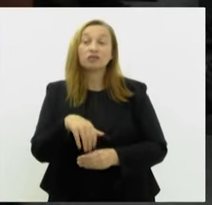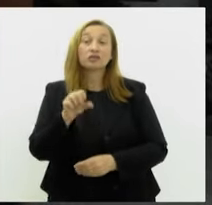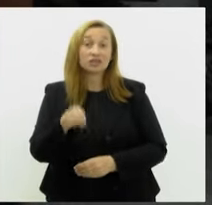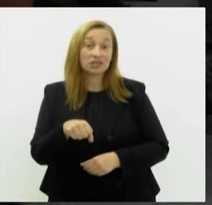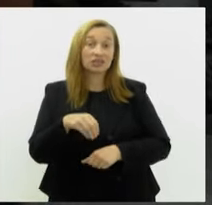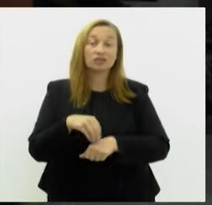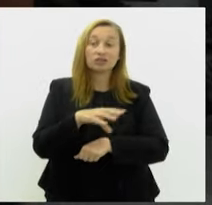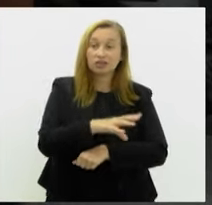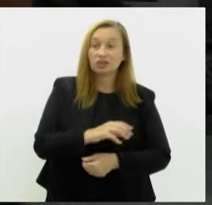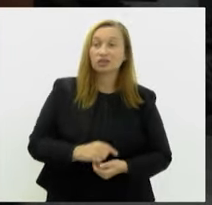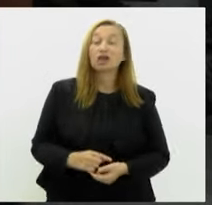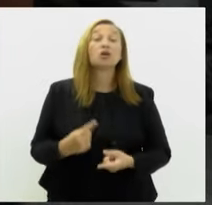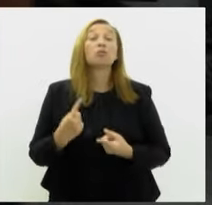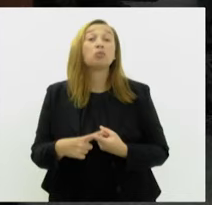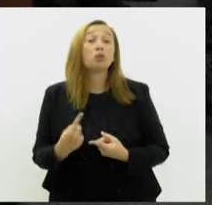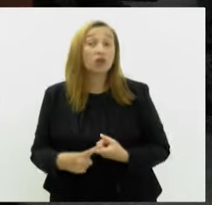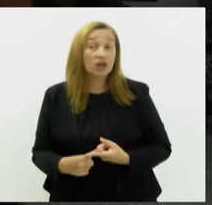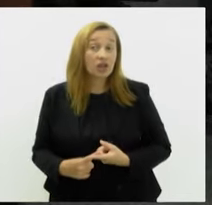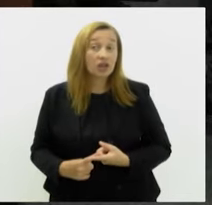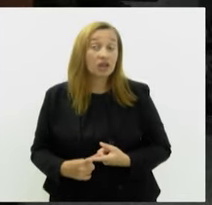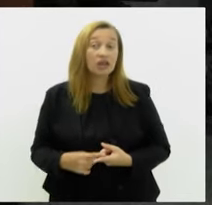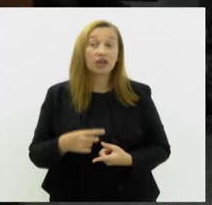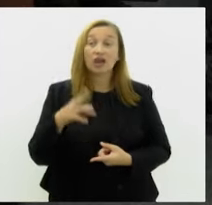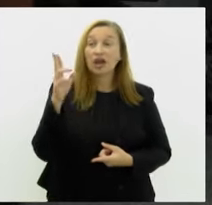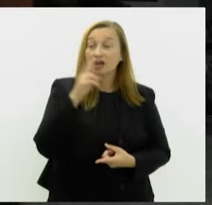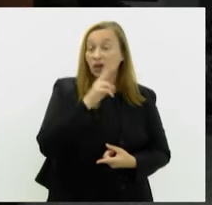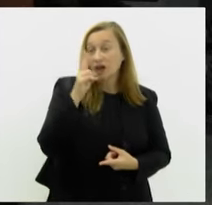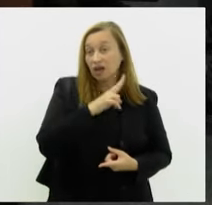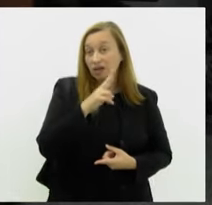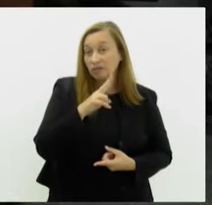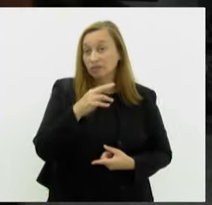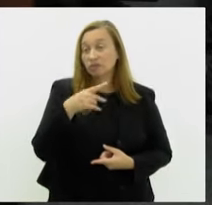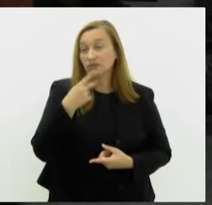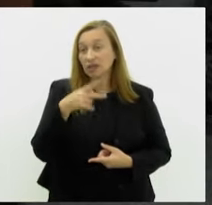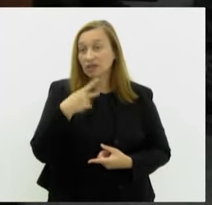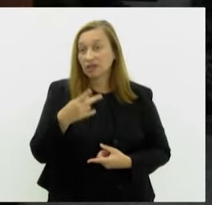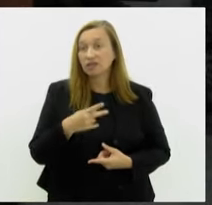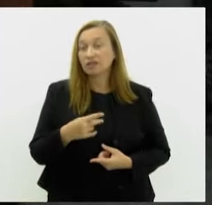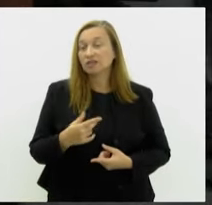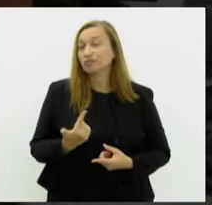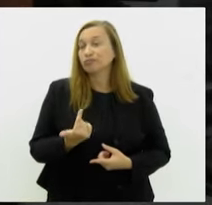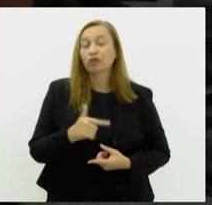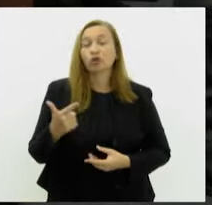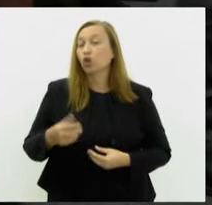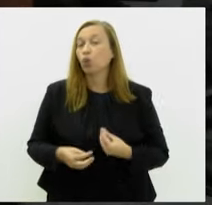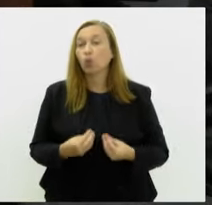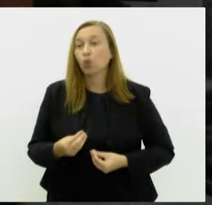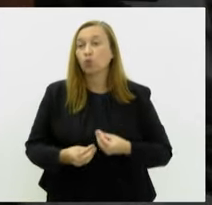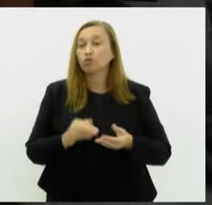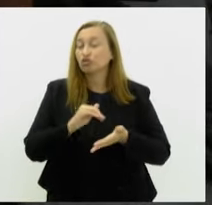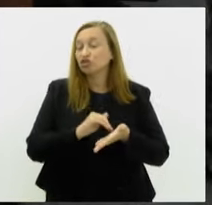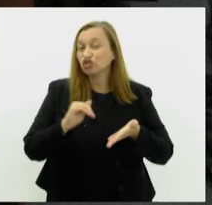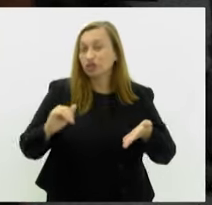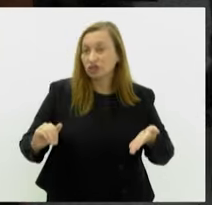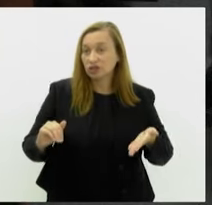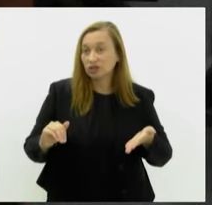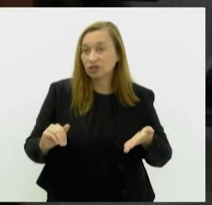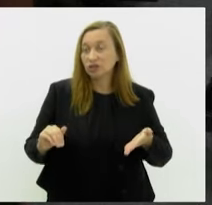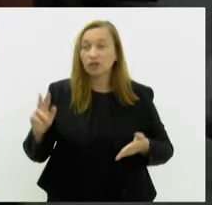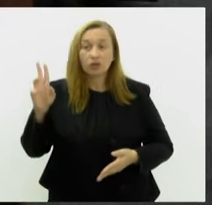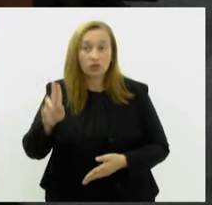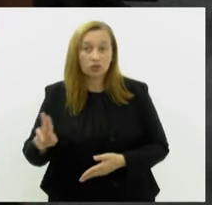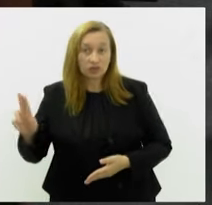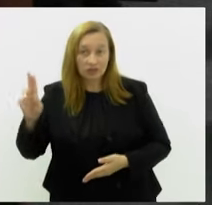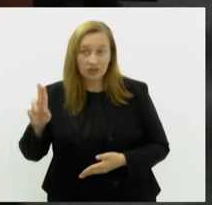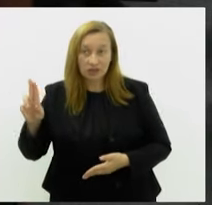destaque. E por que encaminhamos rapidamente o voto sim? Porque não tem cabimento retirar